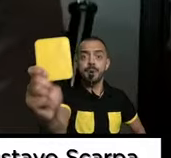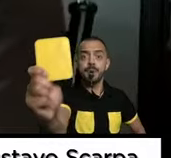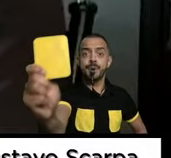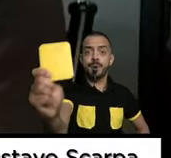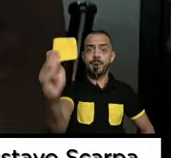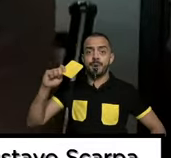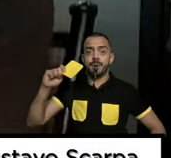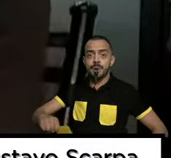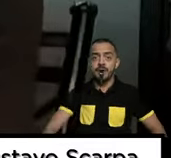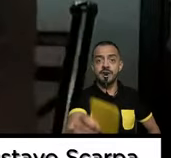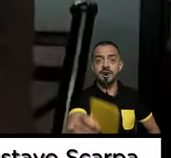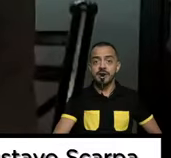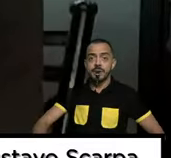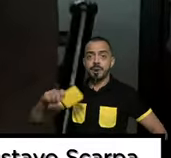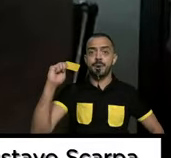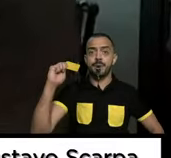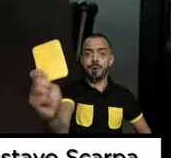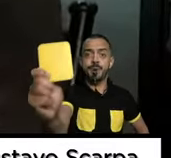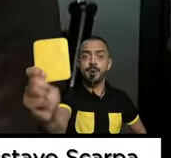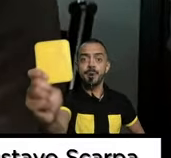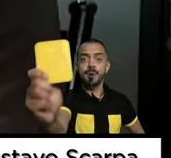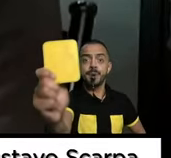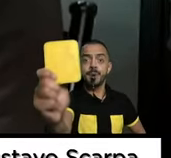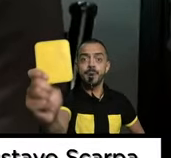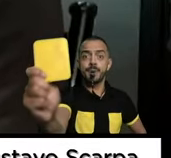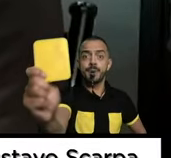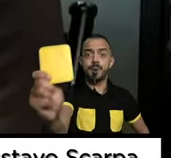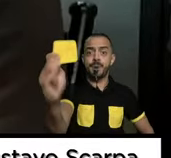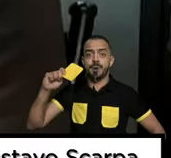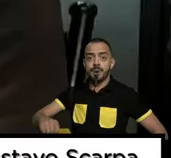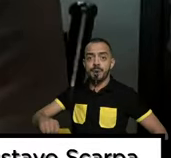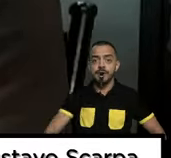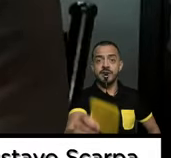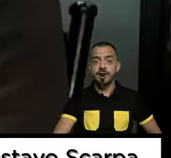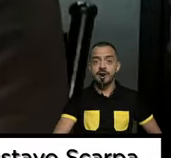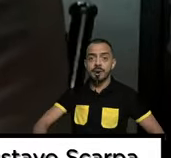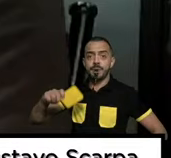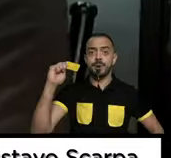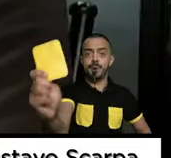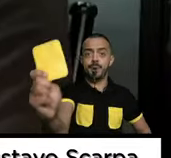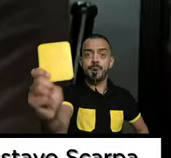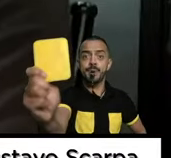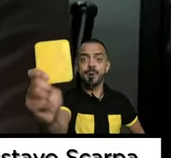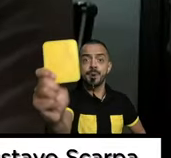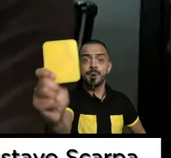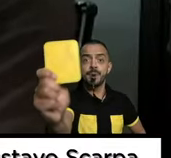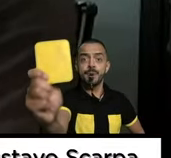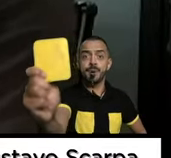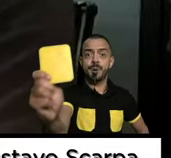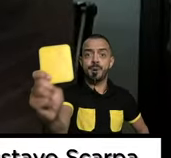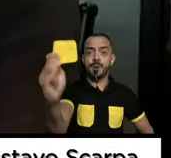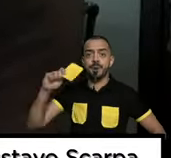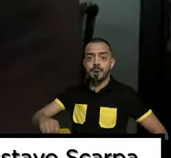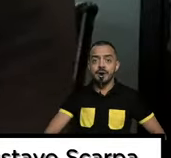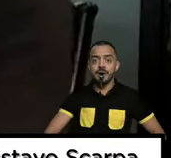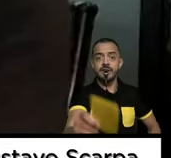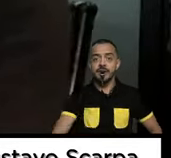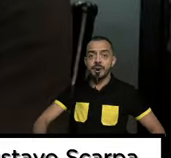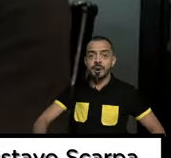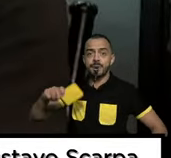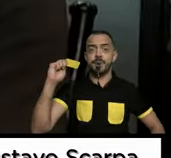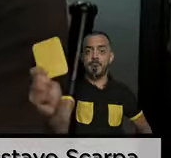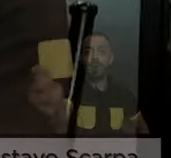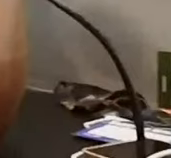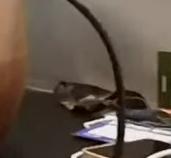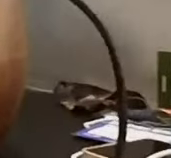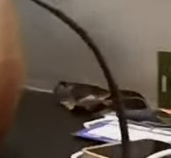pai a gente embora mais cedo né mais cedo não mas pelo menos tá para garantir né Não mas não vai ser agora que nós vamos embora não mais cedo é pelo lado